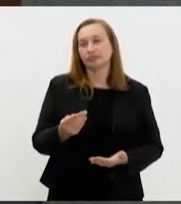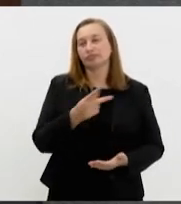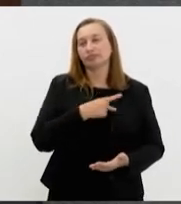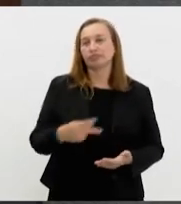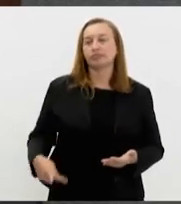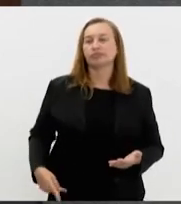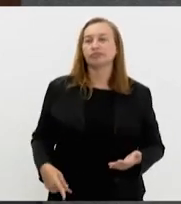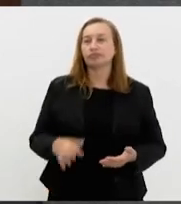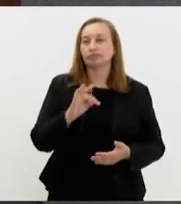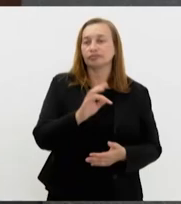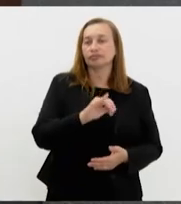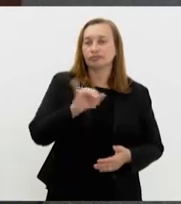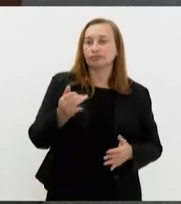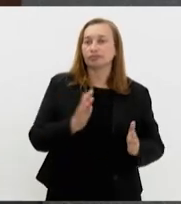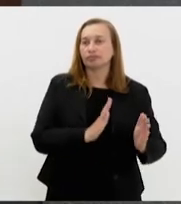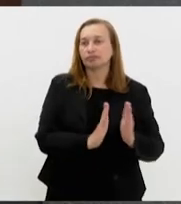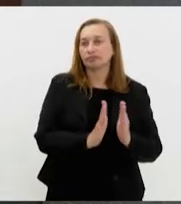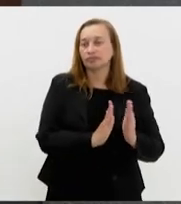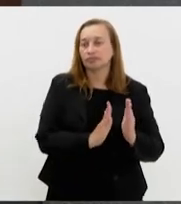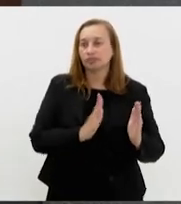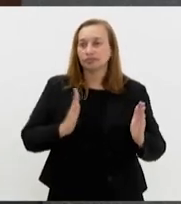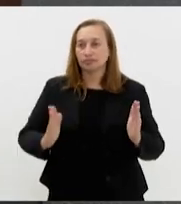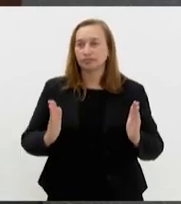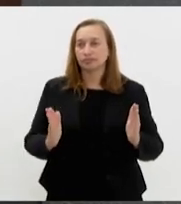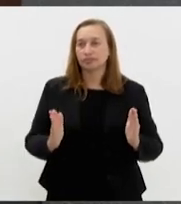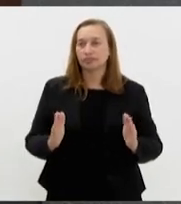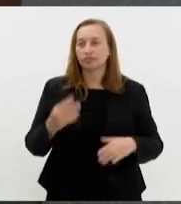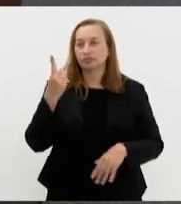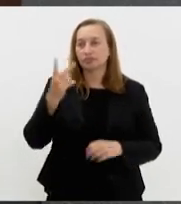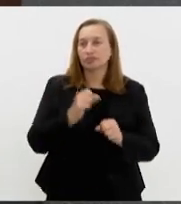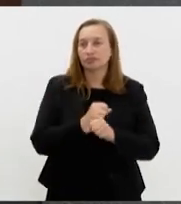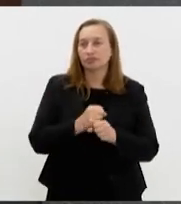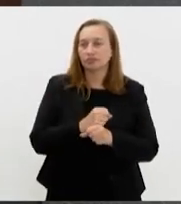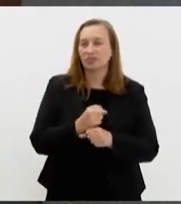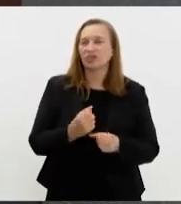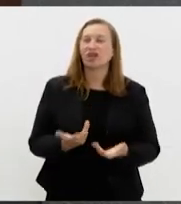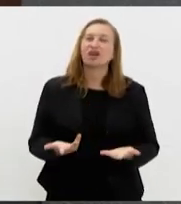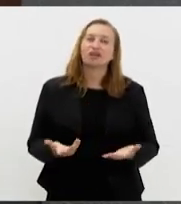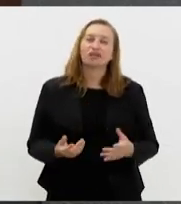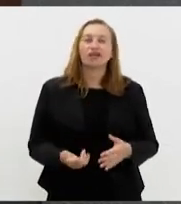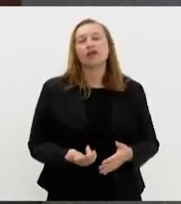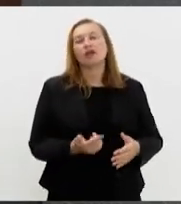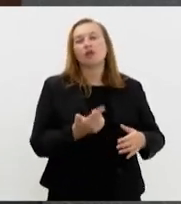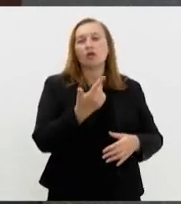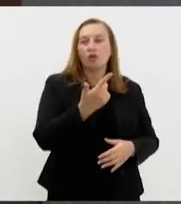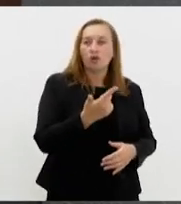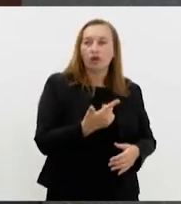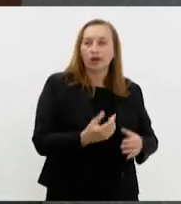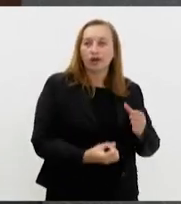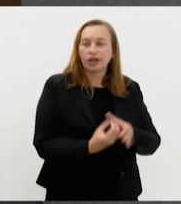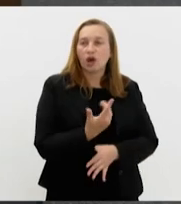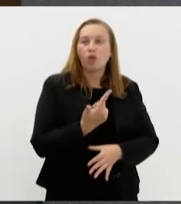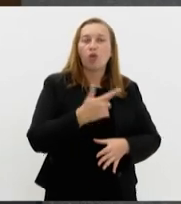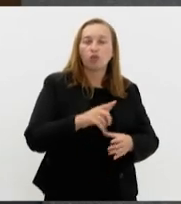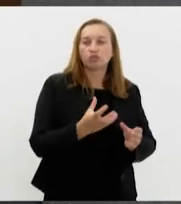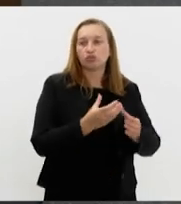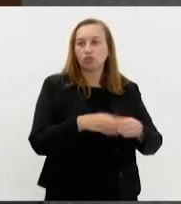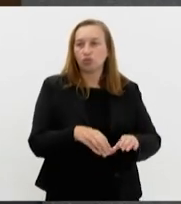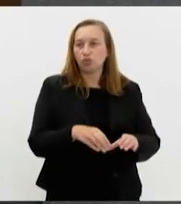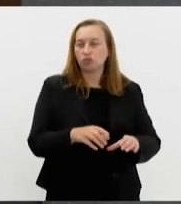prorrogar por mais 2 anos. Quer dizer, fazer um outro concurso, gastar tempo e dinheiro e não reconhecer aqueles